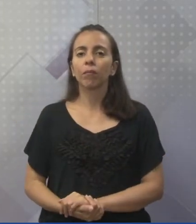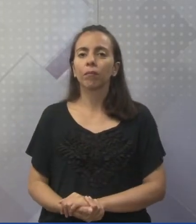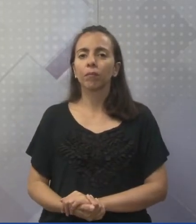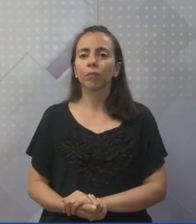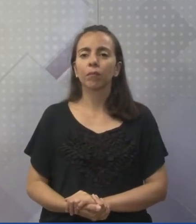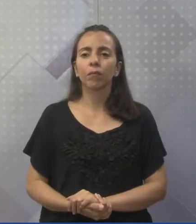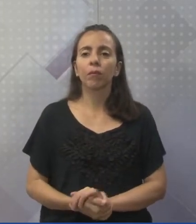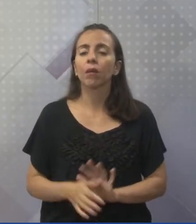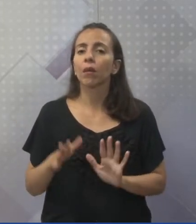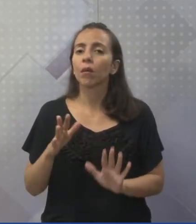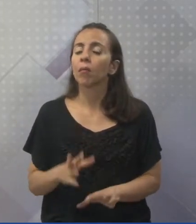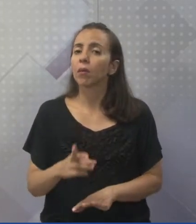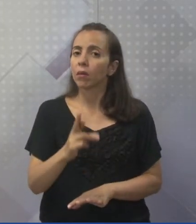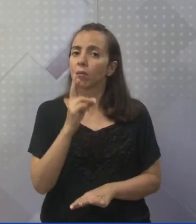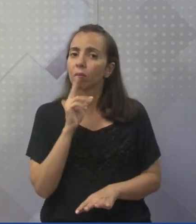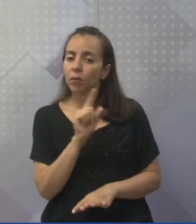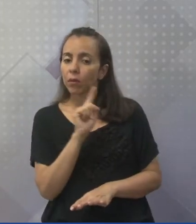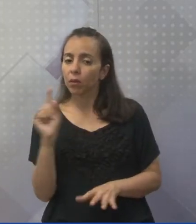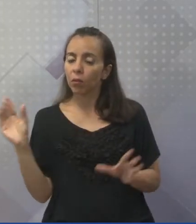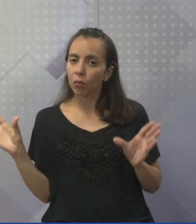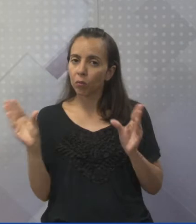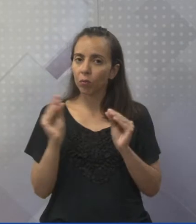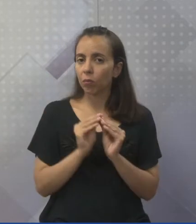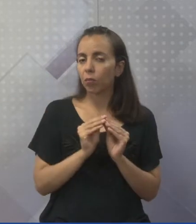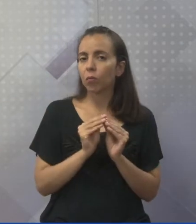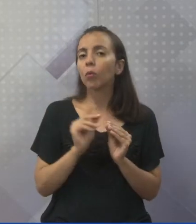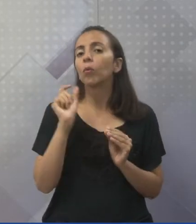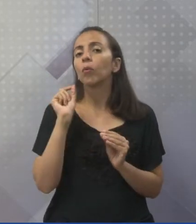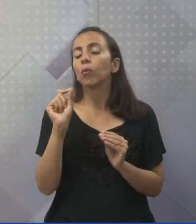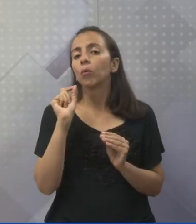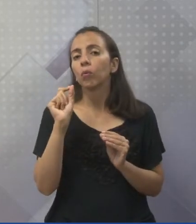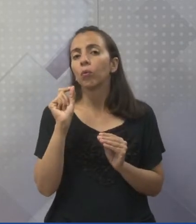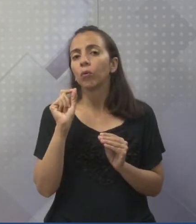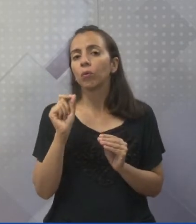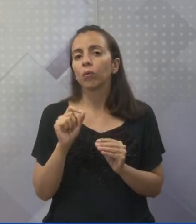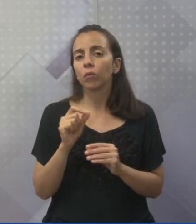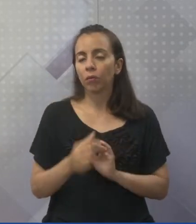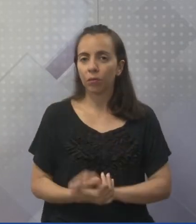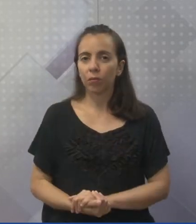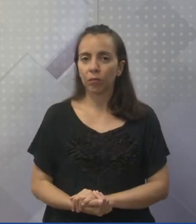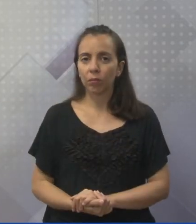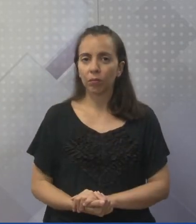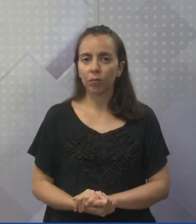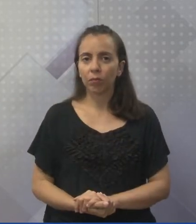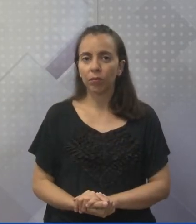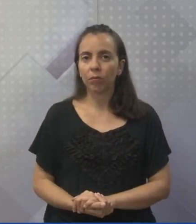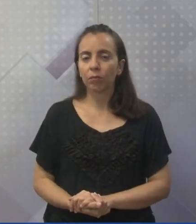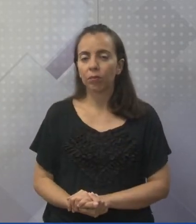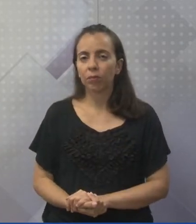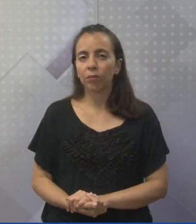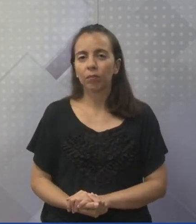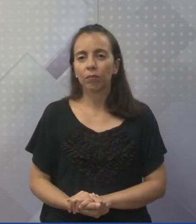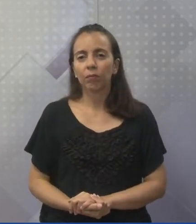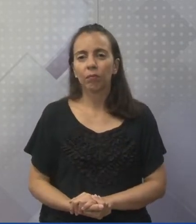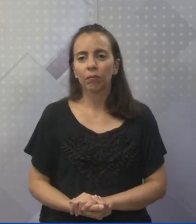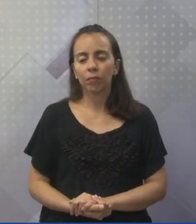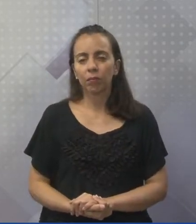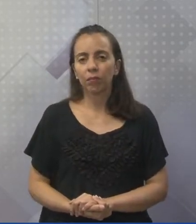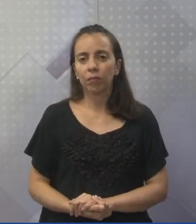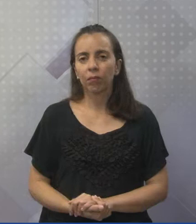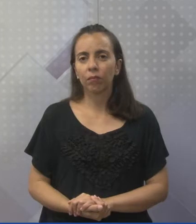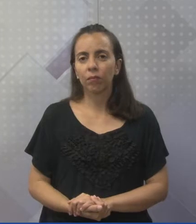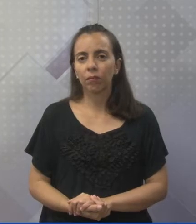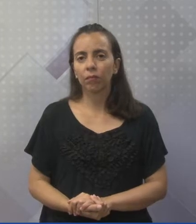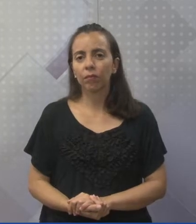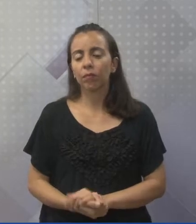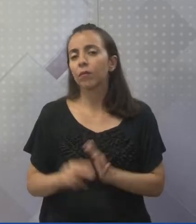Na negativa contraída, eu vou usar, ao invés de would not, eu vou usar wouldn't. Não é isso? Então